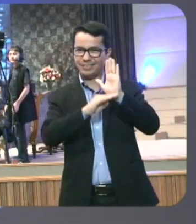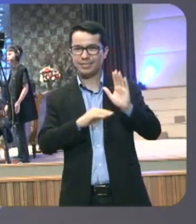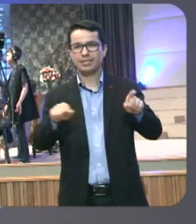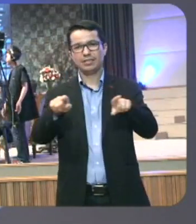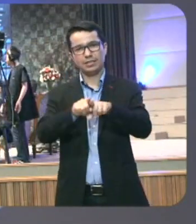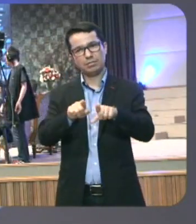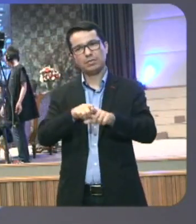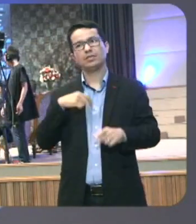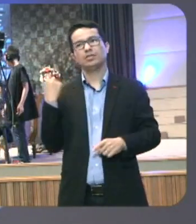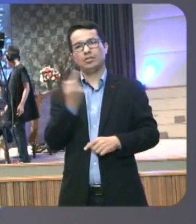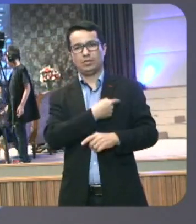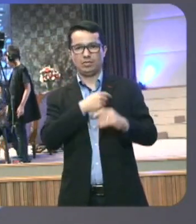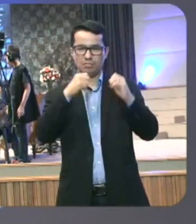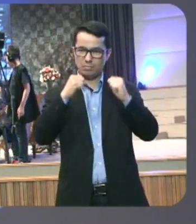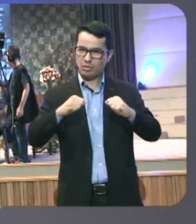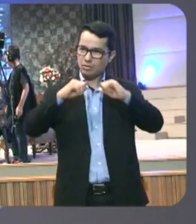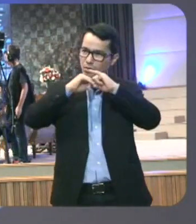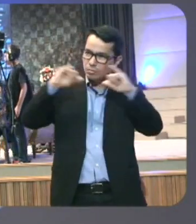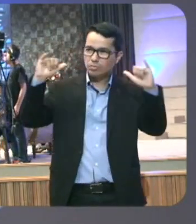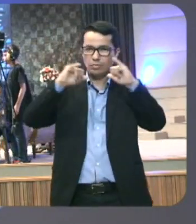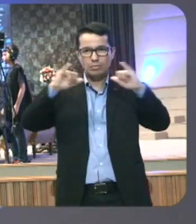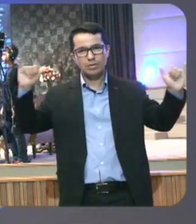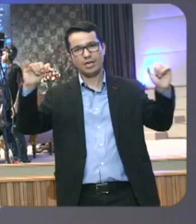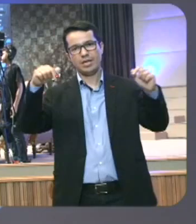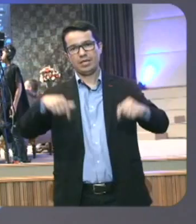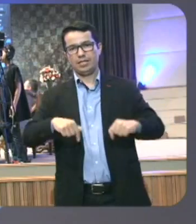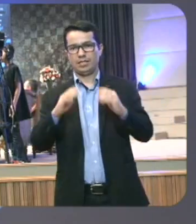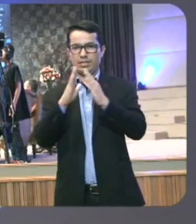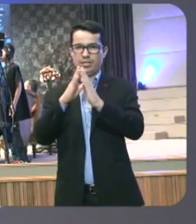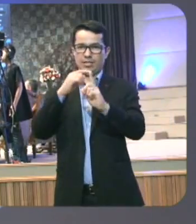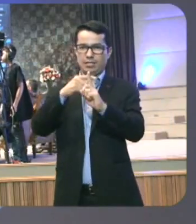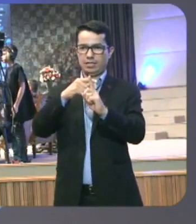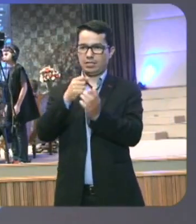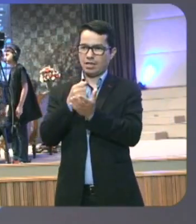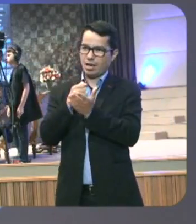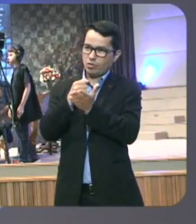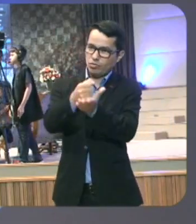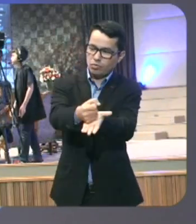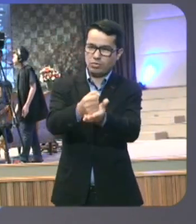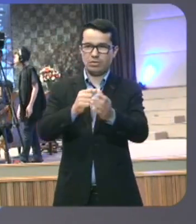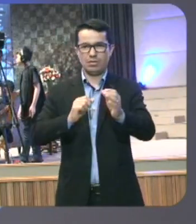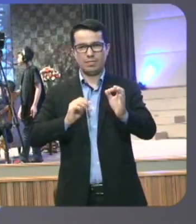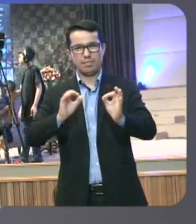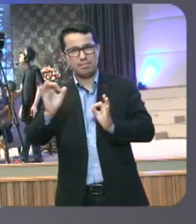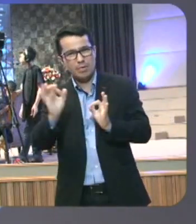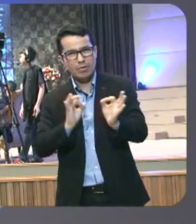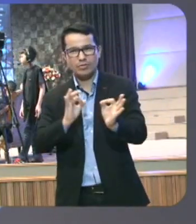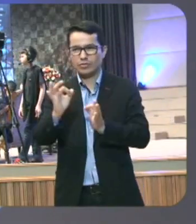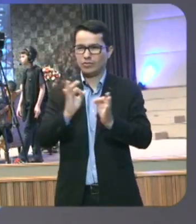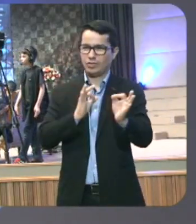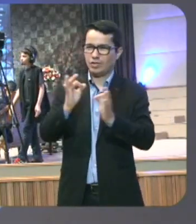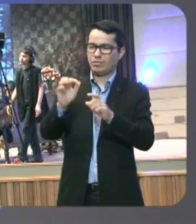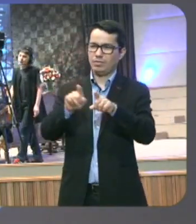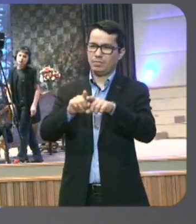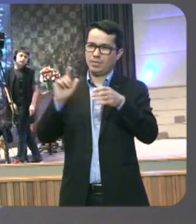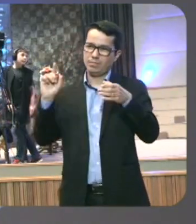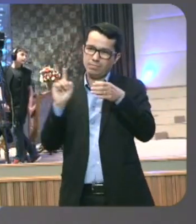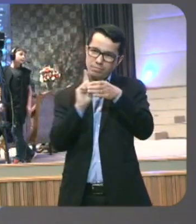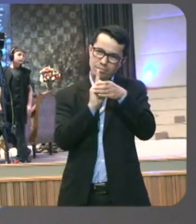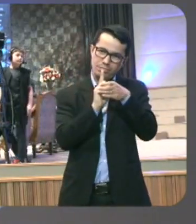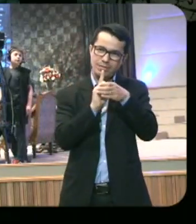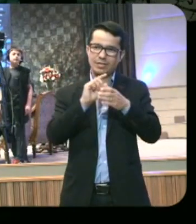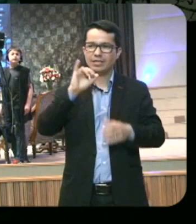são pequenas coisas, né, que a igreja vai fazendo investimento aí, nesses projetos que Deus também investe,